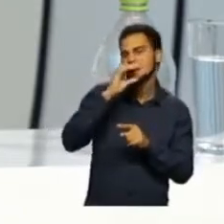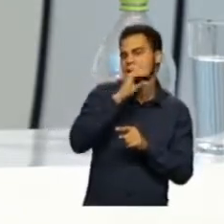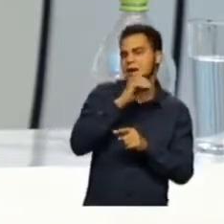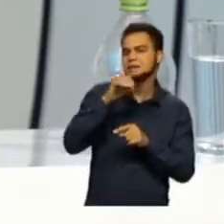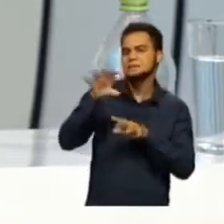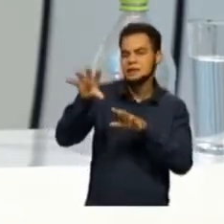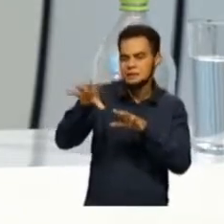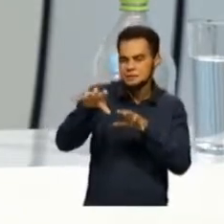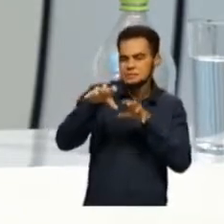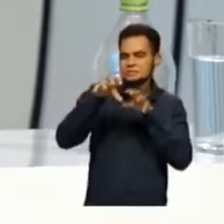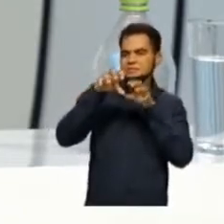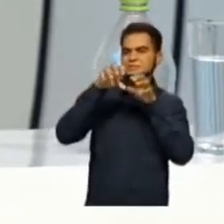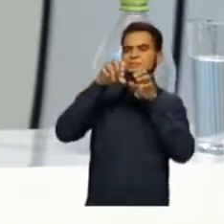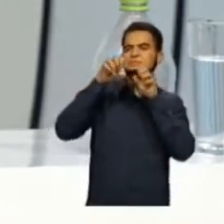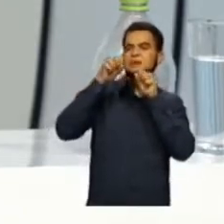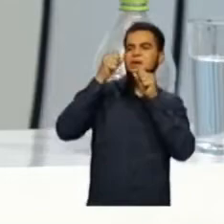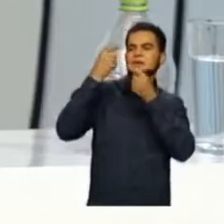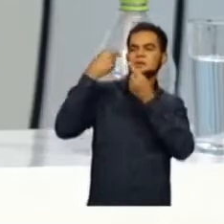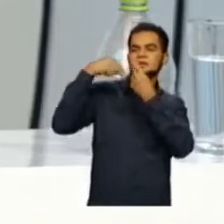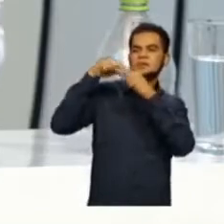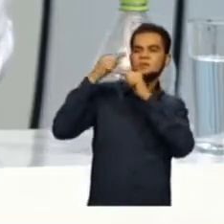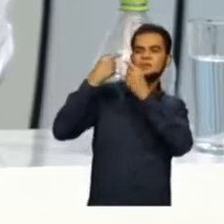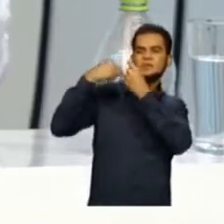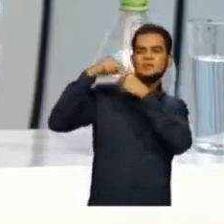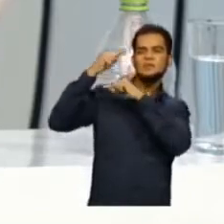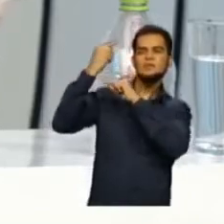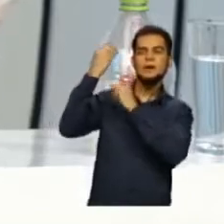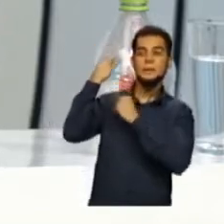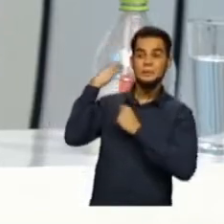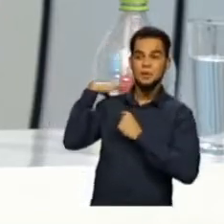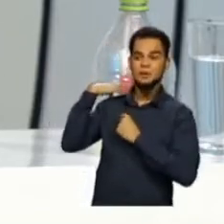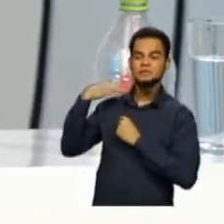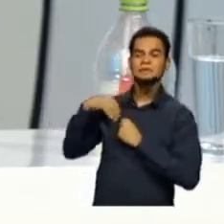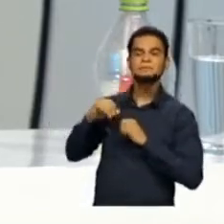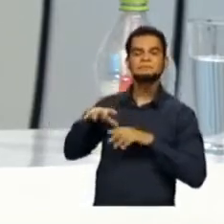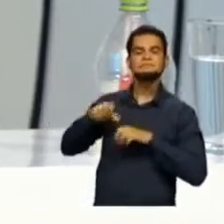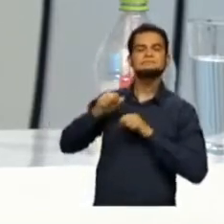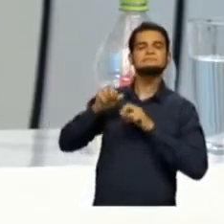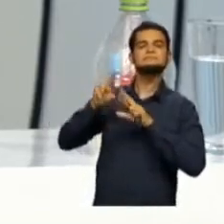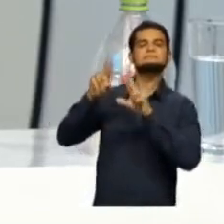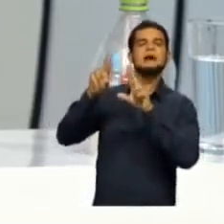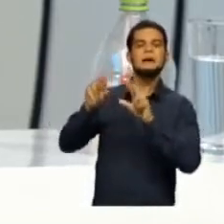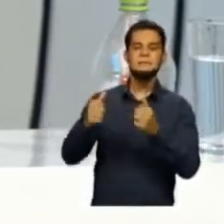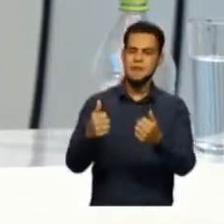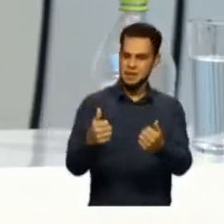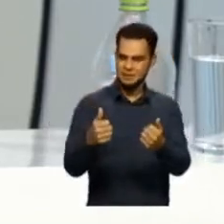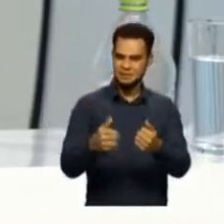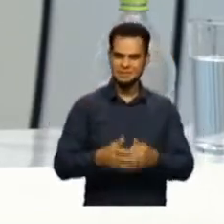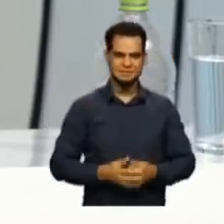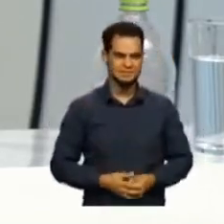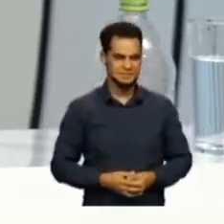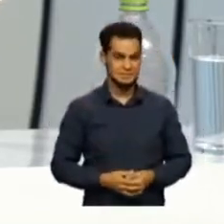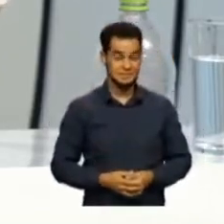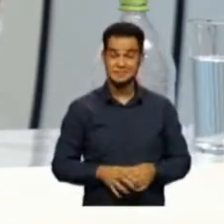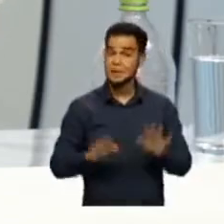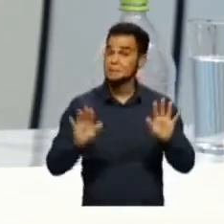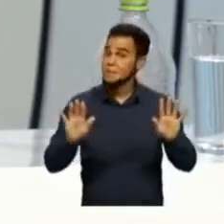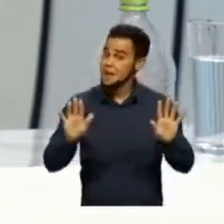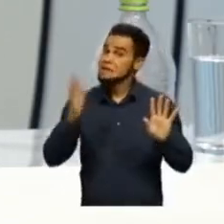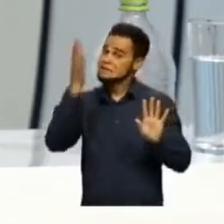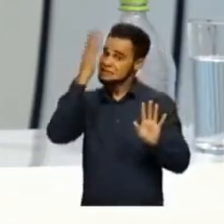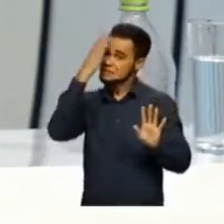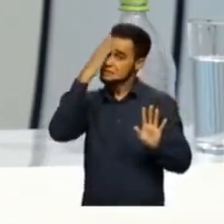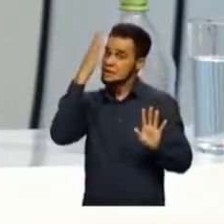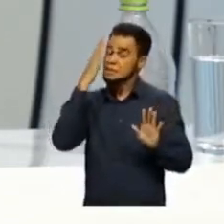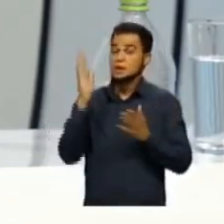purificado, um ar aquecido, um ar que vai te fazer bem. Porém, nós sabemos que tem muitas pessoas que costumam